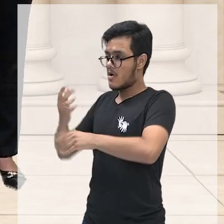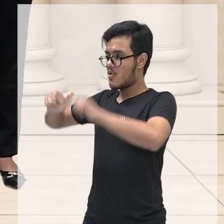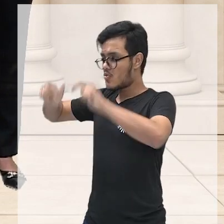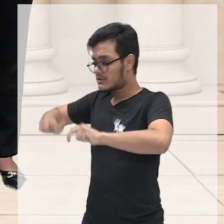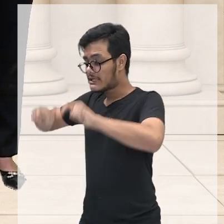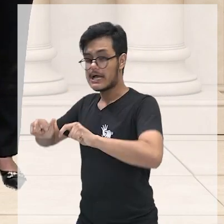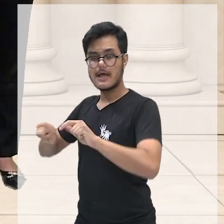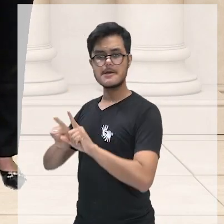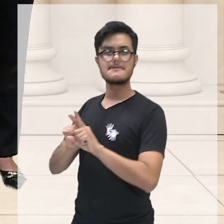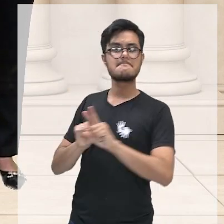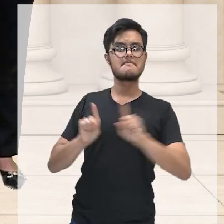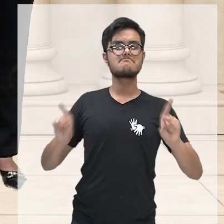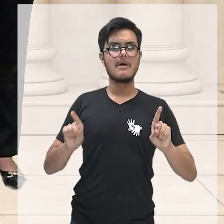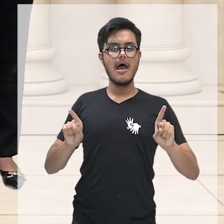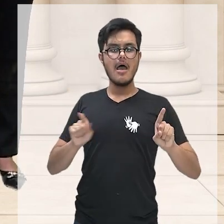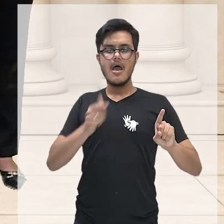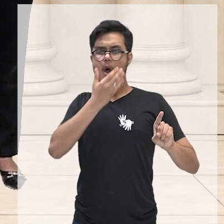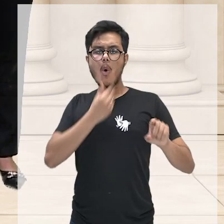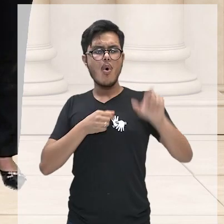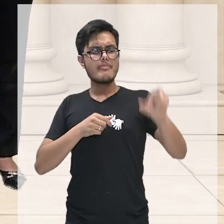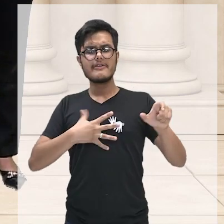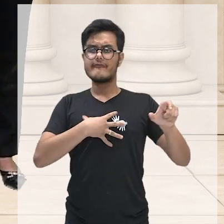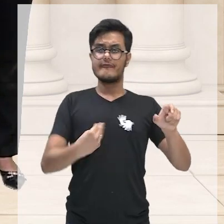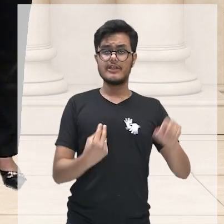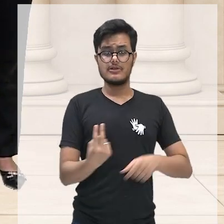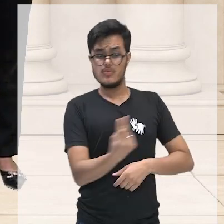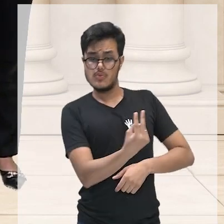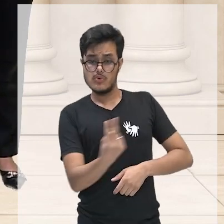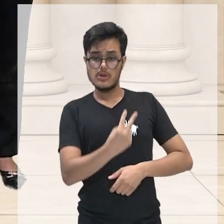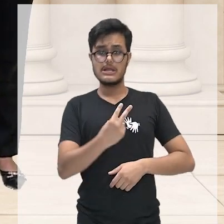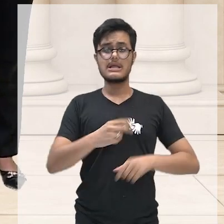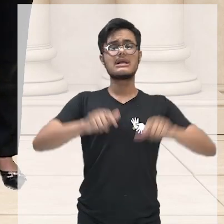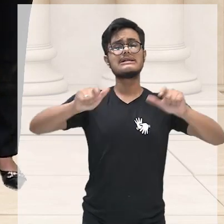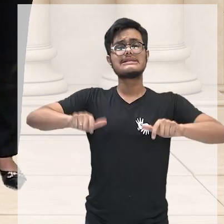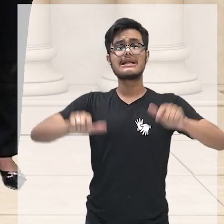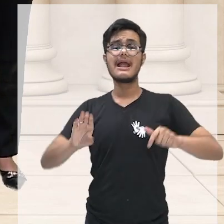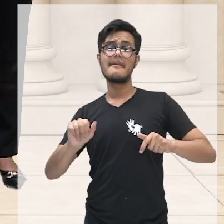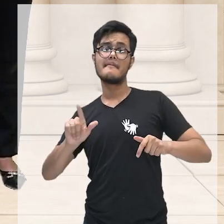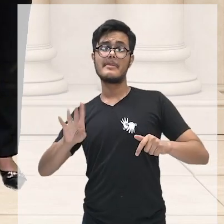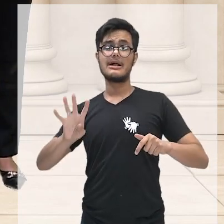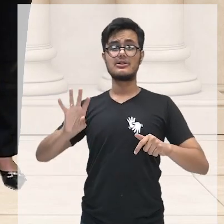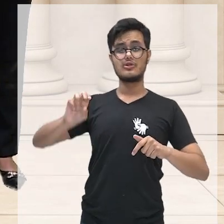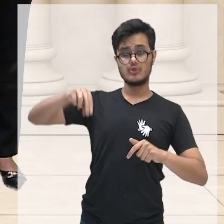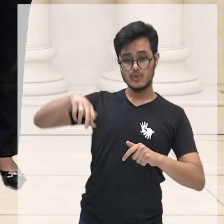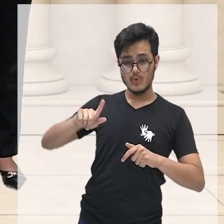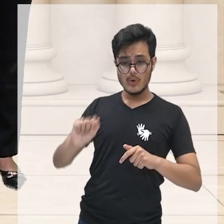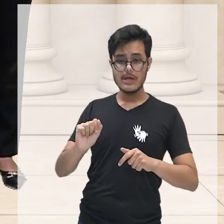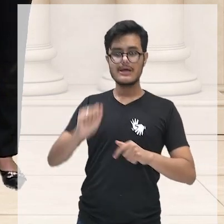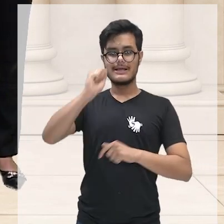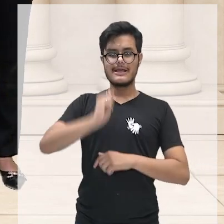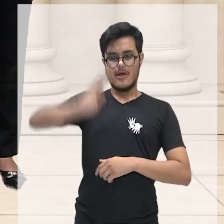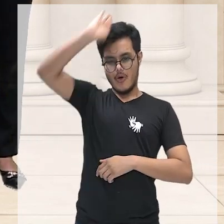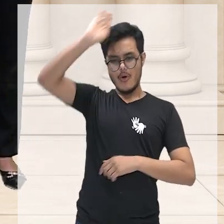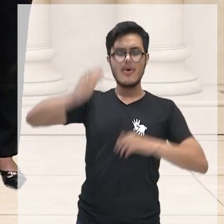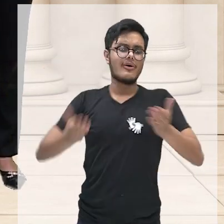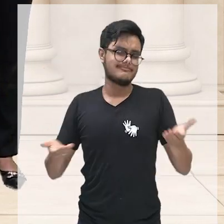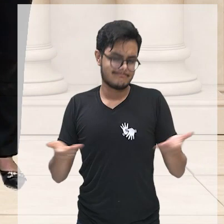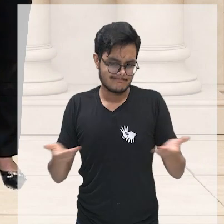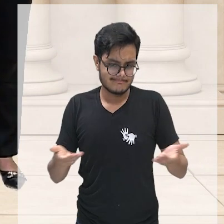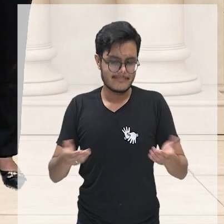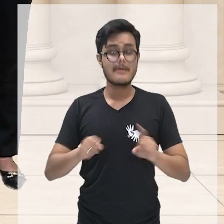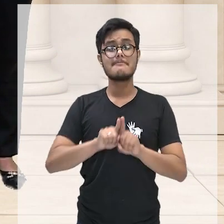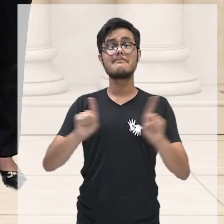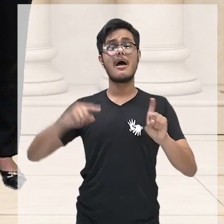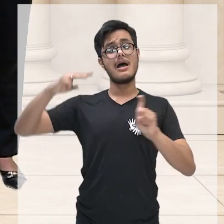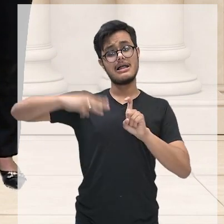de Eneias fundaram a cidade de albalonga que atualmente é conhecida como Roma além dessa lenda